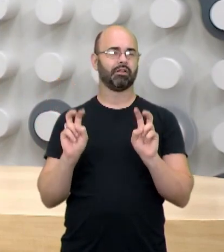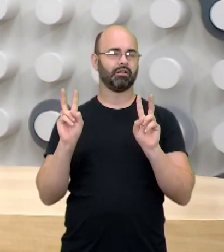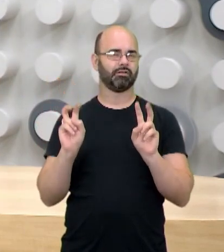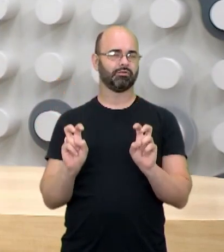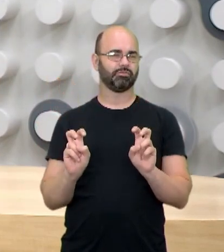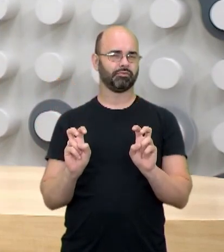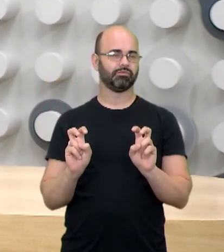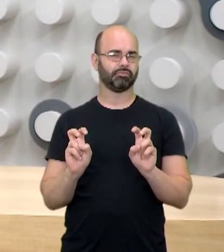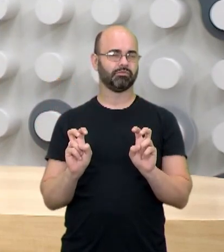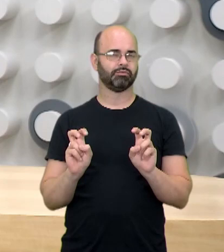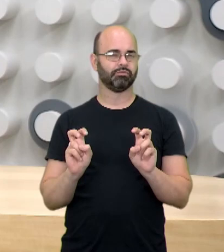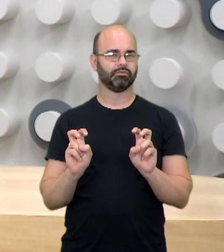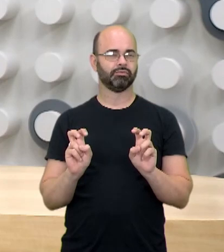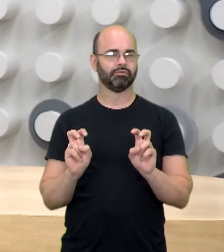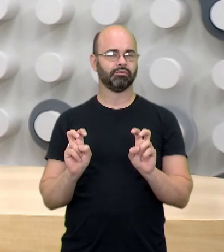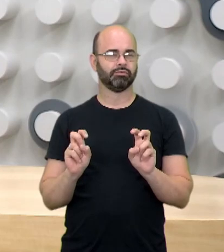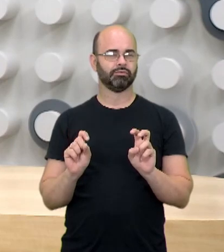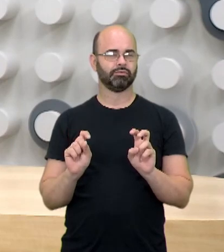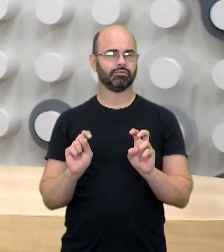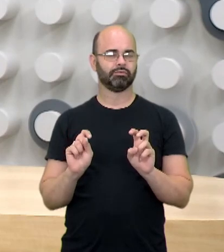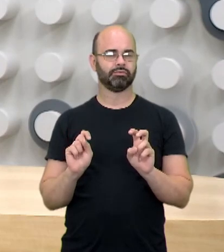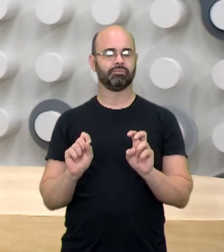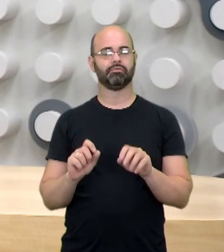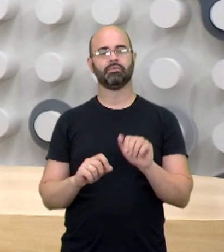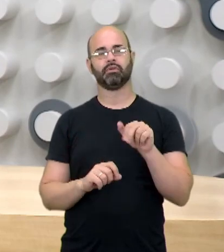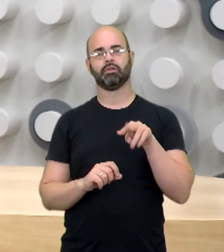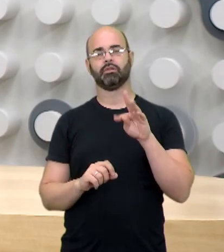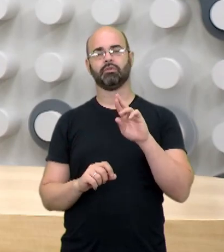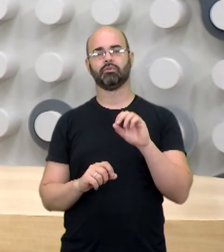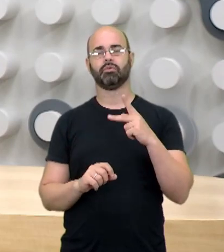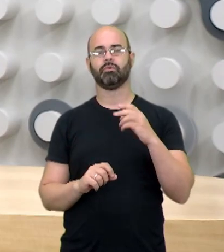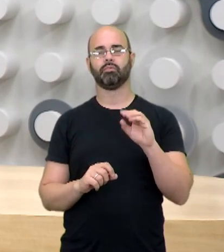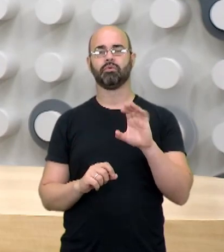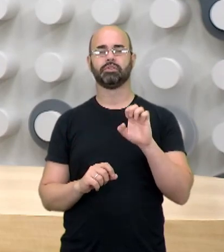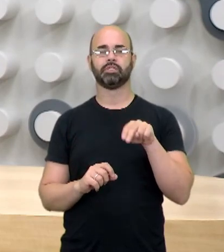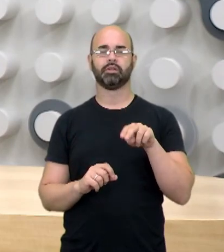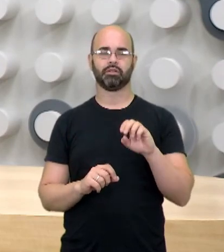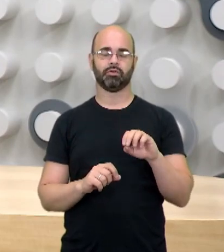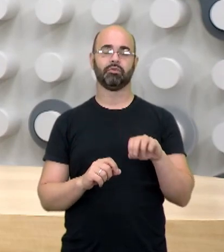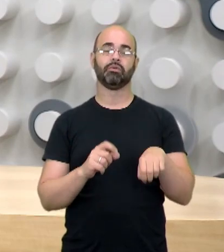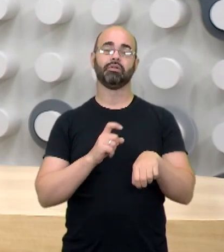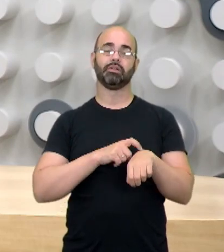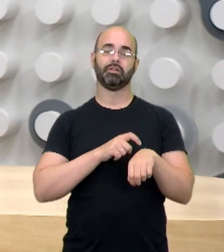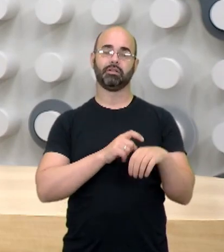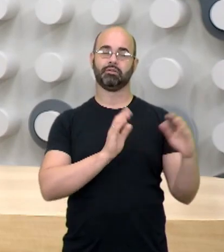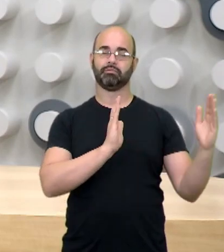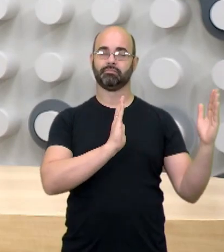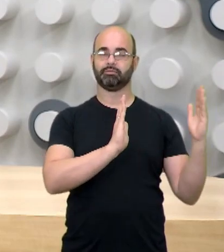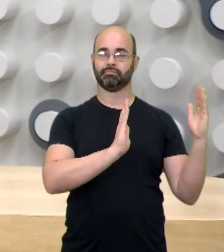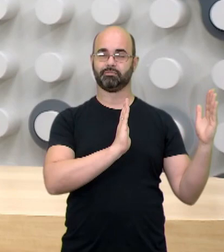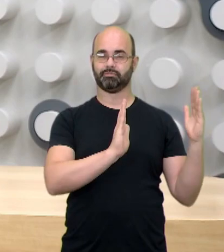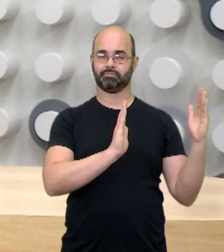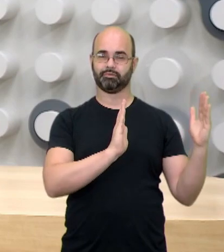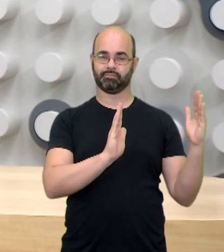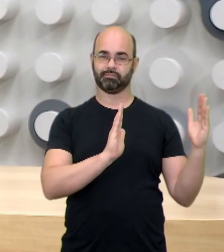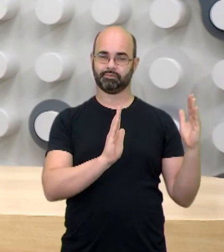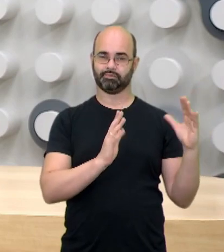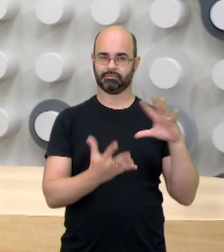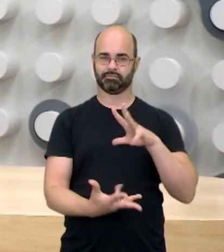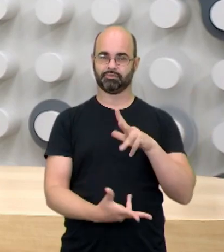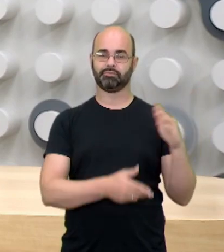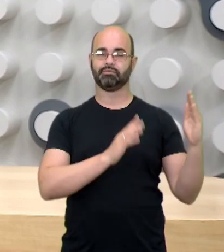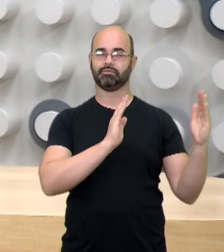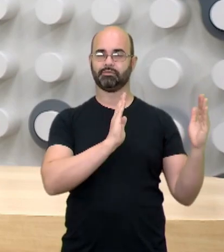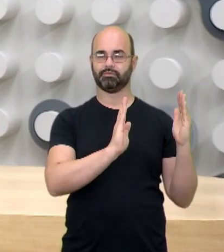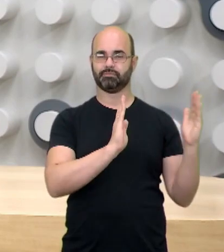de fazer a questão do antropoceno se tornar aí um período aí, né, dessa fase aí do tempo geológico,